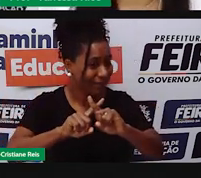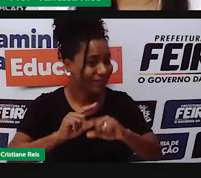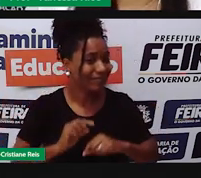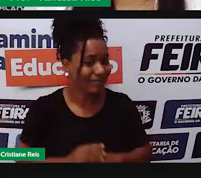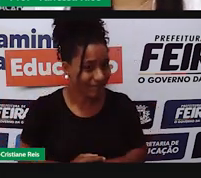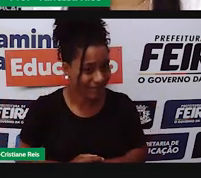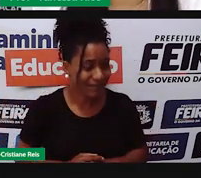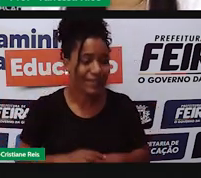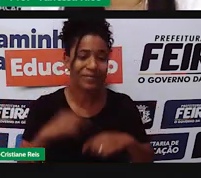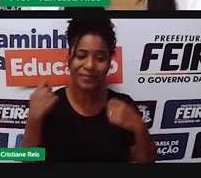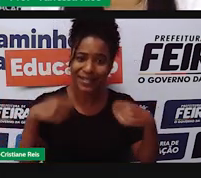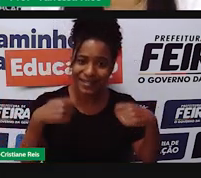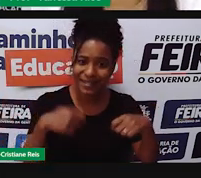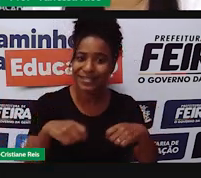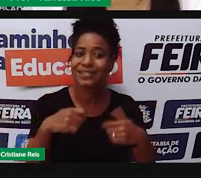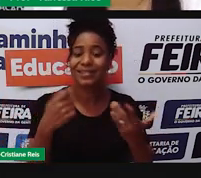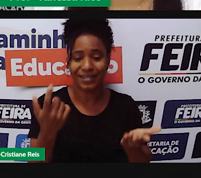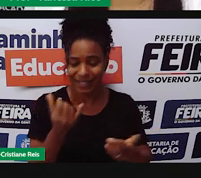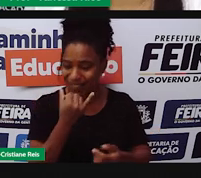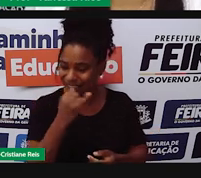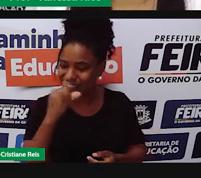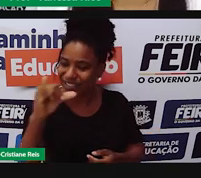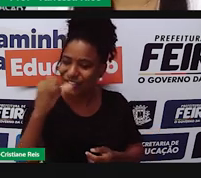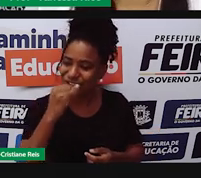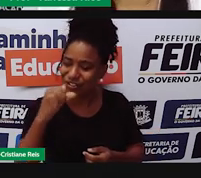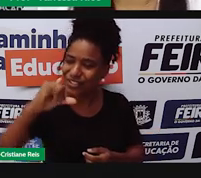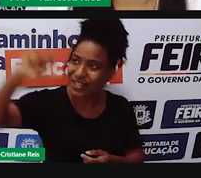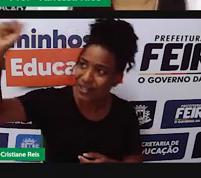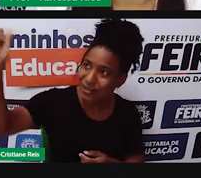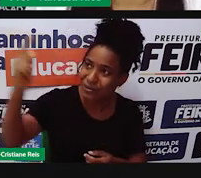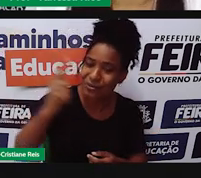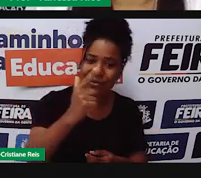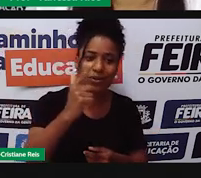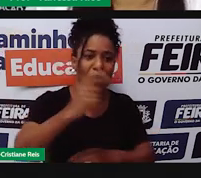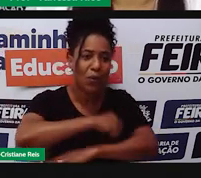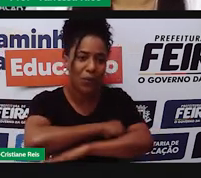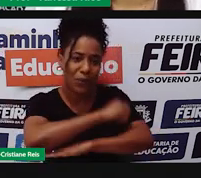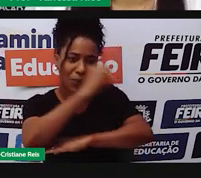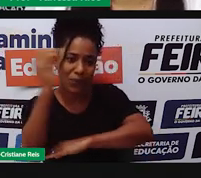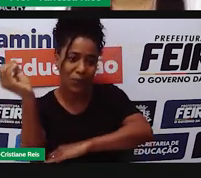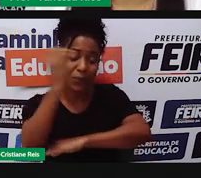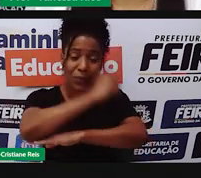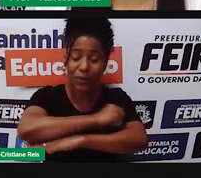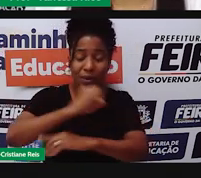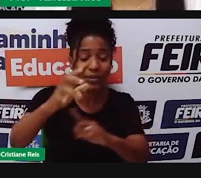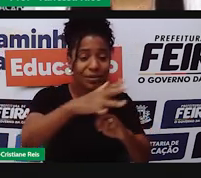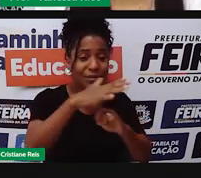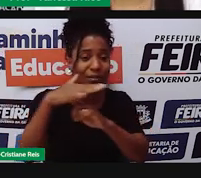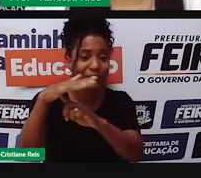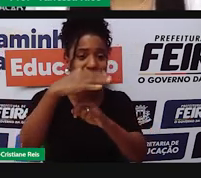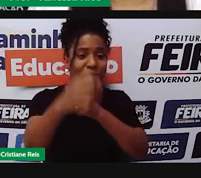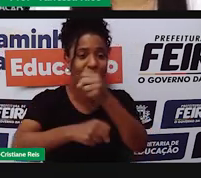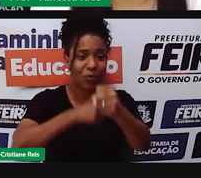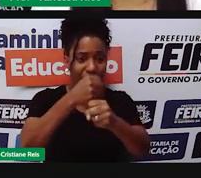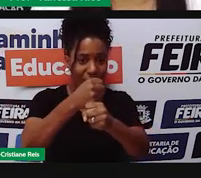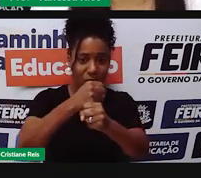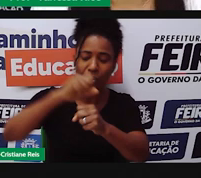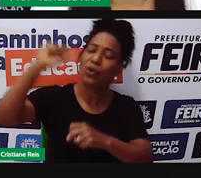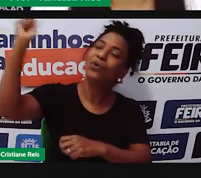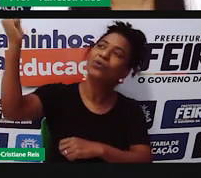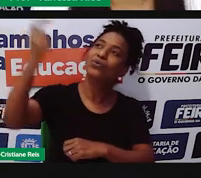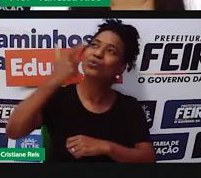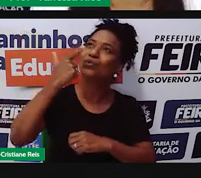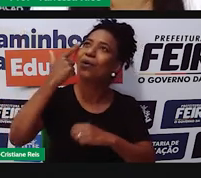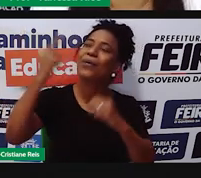energia solar, além de formar o dia e a noite, além de formar as estações do ano, o que é que o Sol, tomar o Sol,